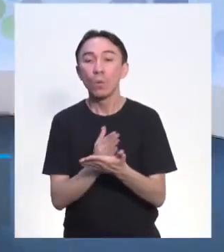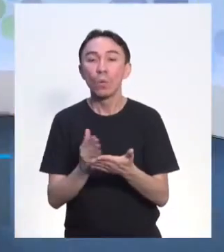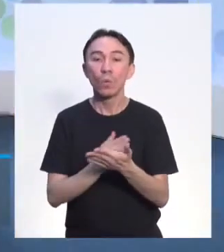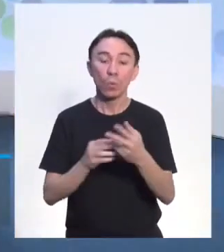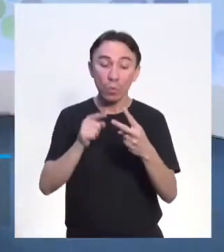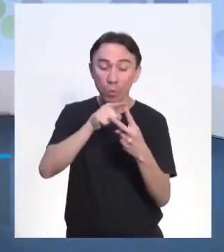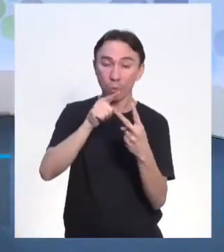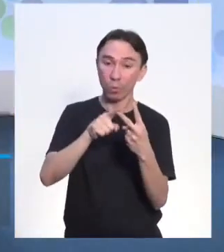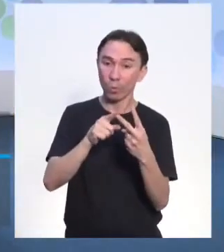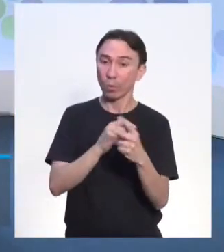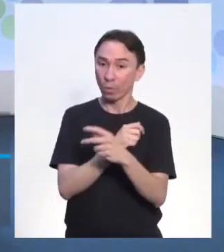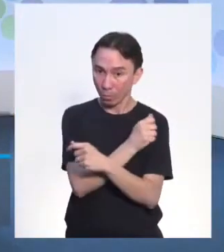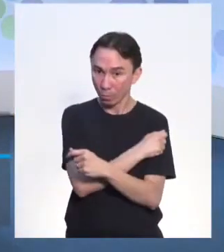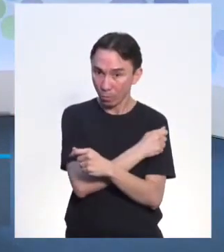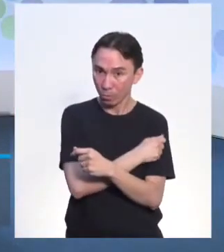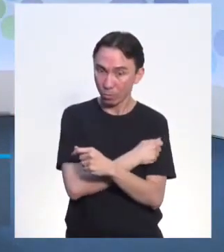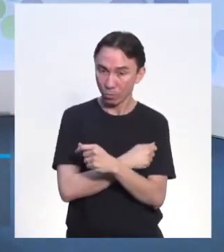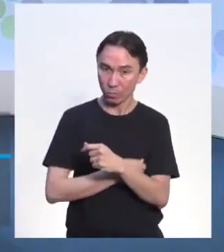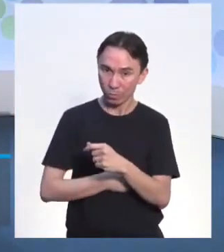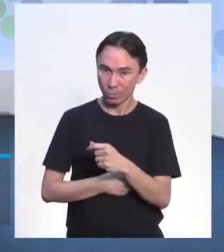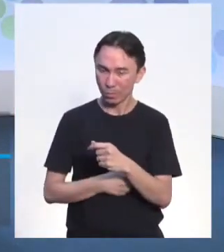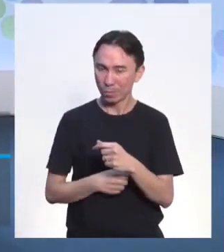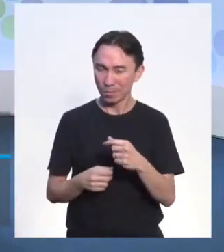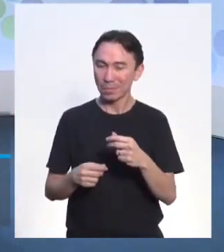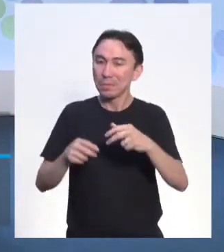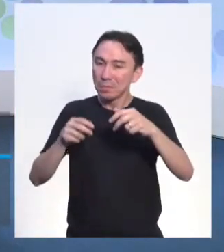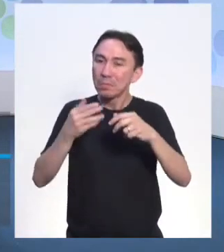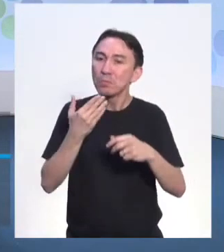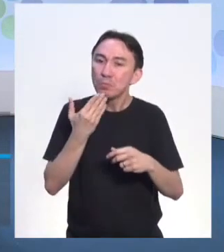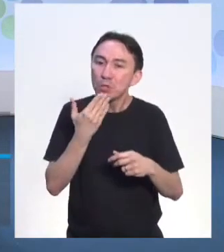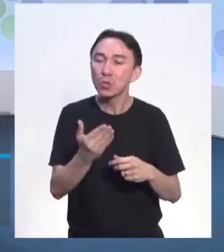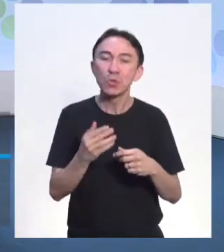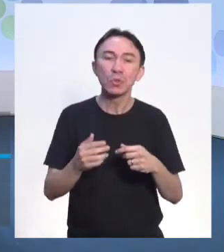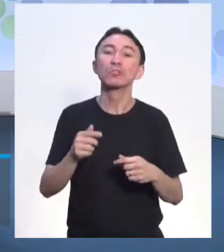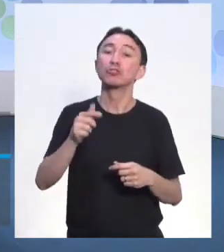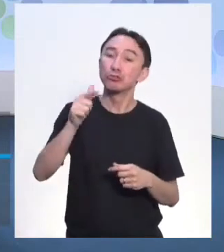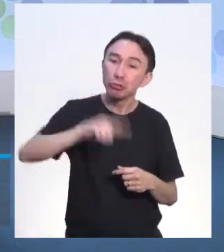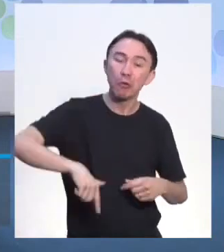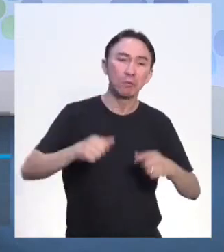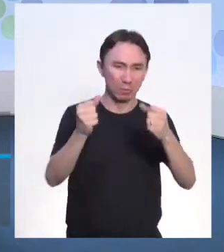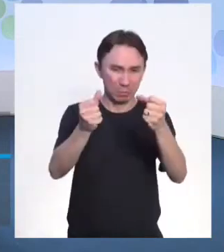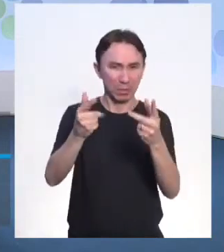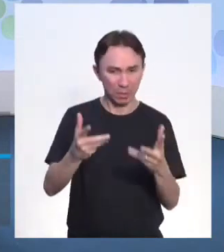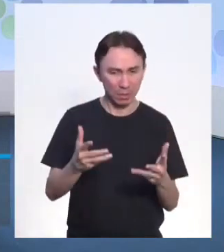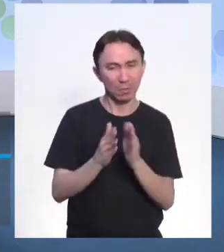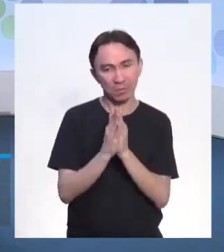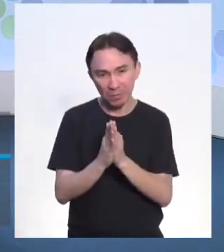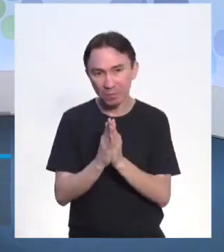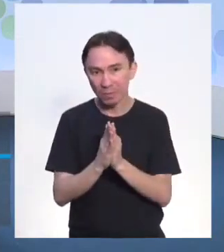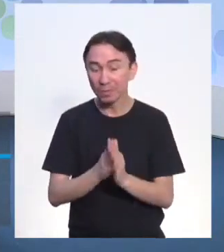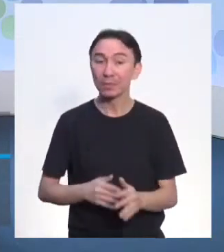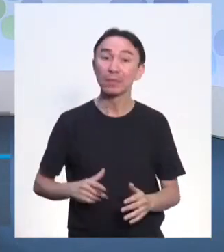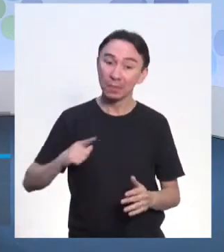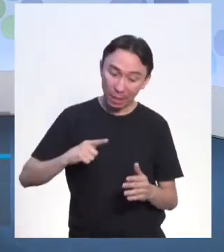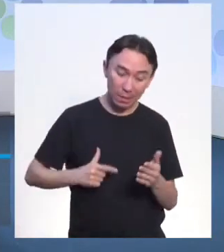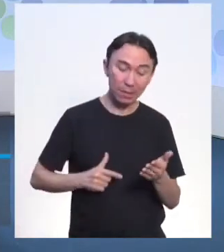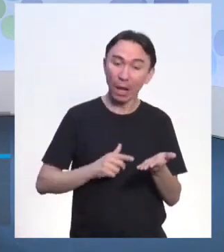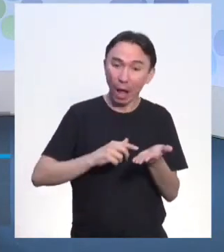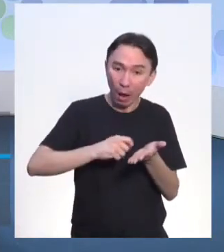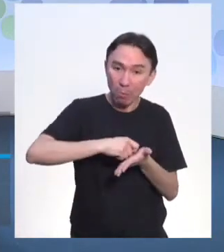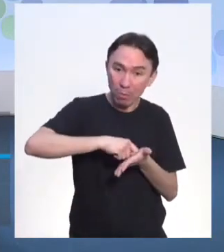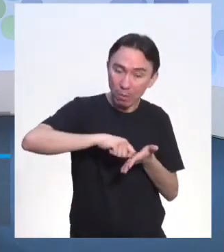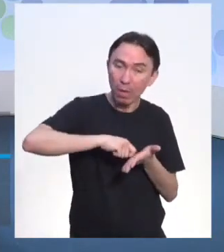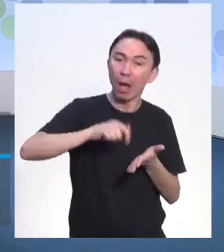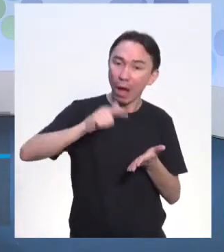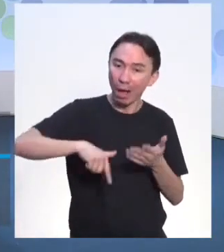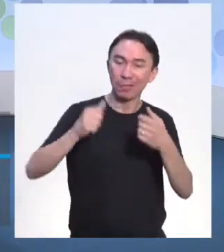explicasse novamente, mas a gente sabe que toda vez que é uma correção, é uma nova explicação. Certo, professora Roberta? Sim, com